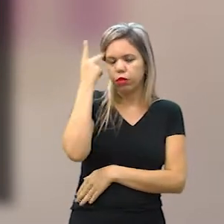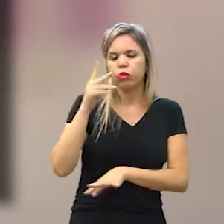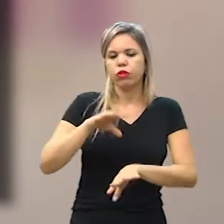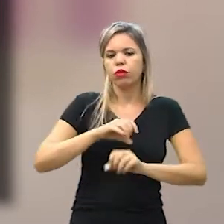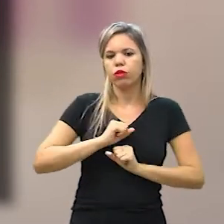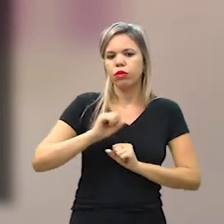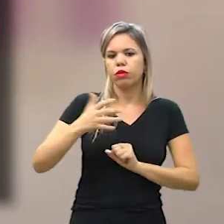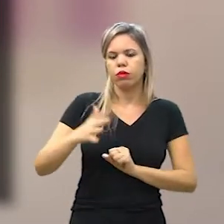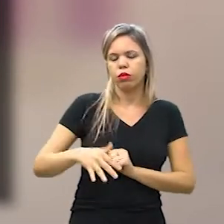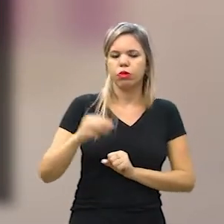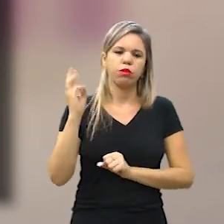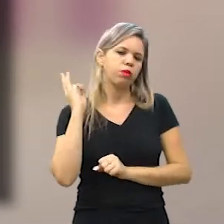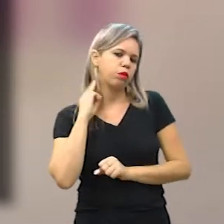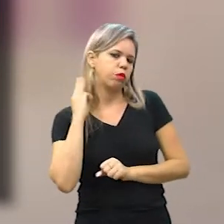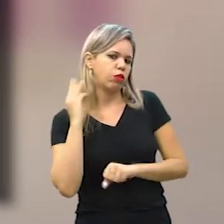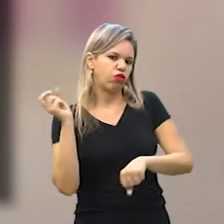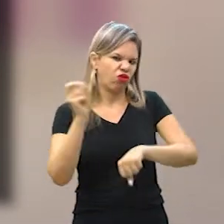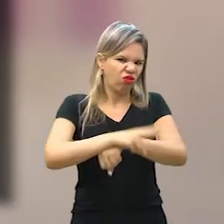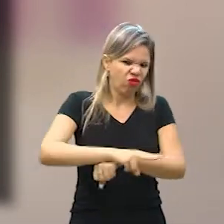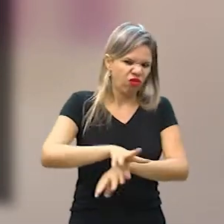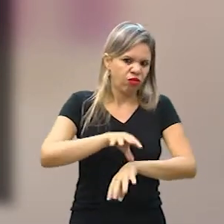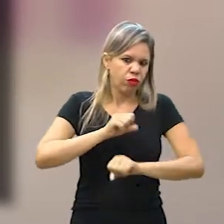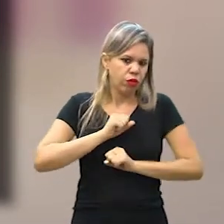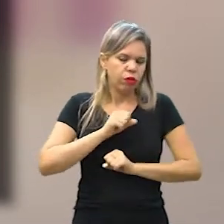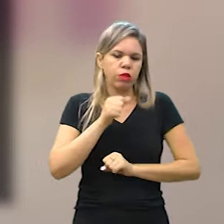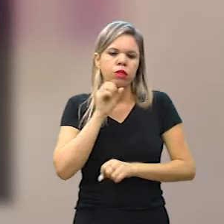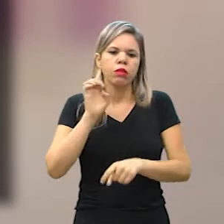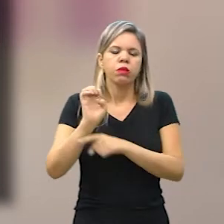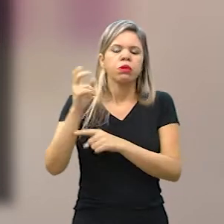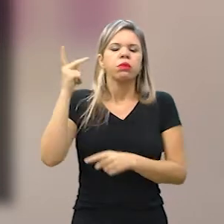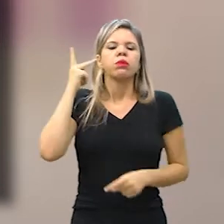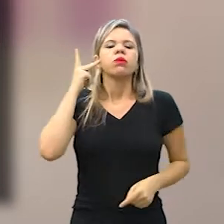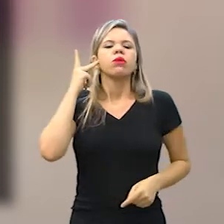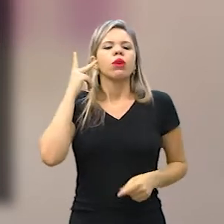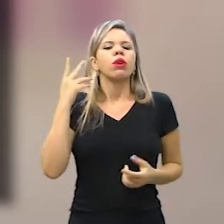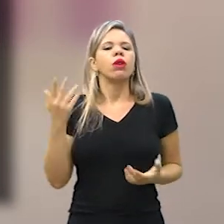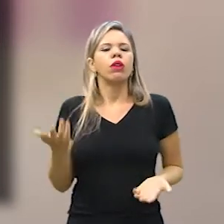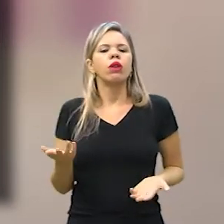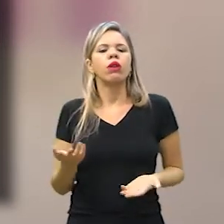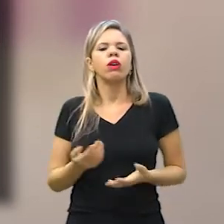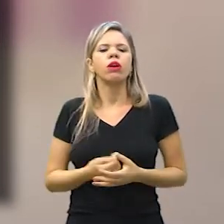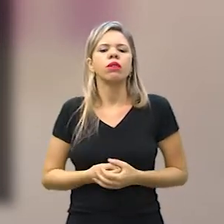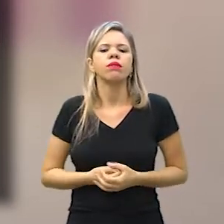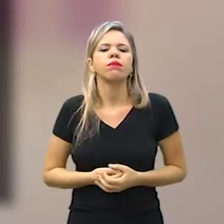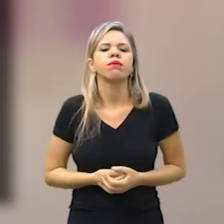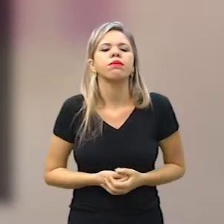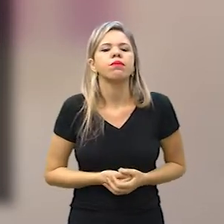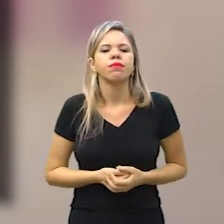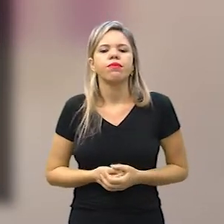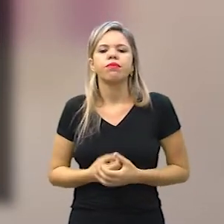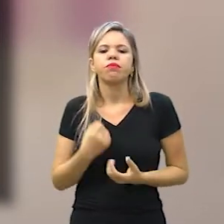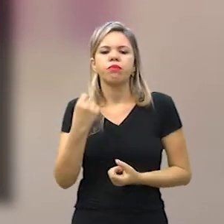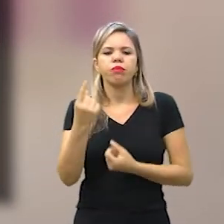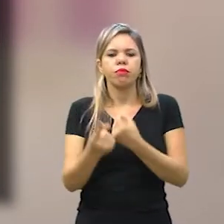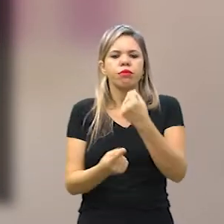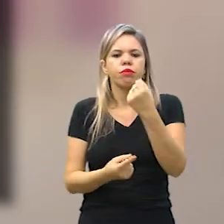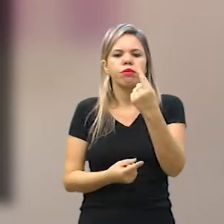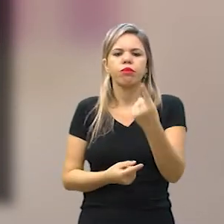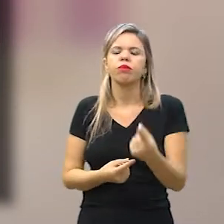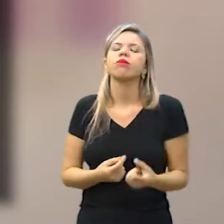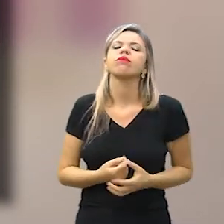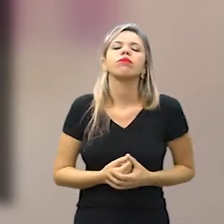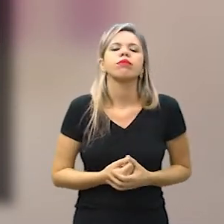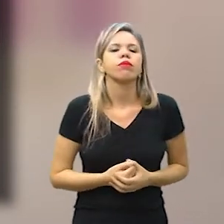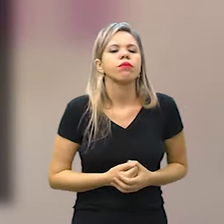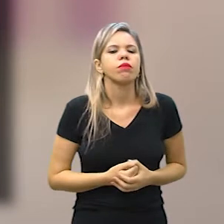casos, aproximadamente, de meningite viral, tá? No estado de São Paulo. E, assim, raramente